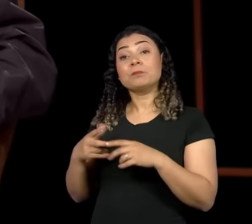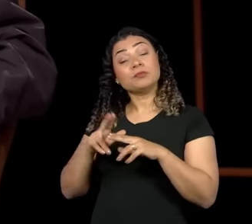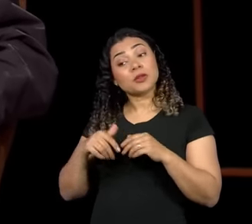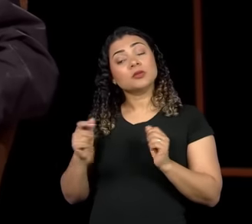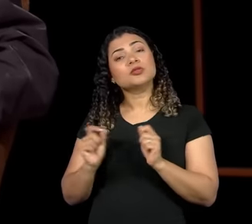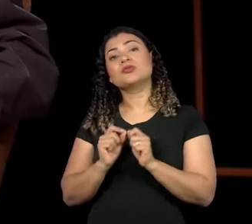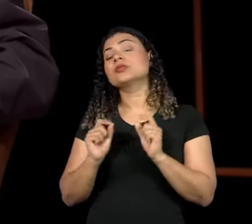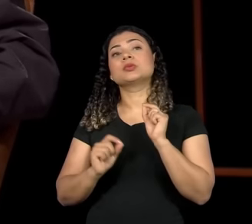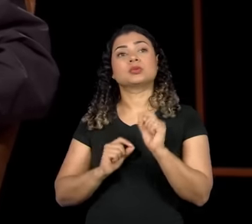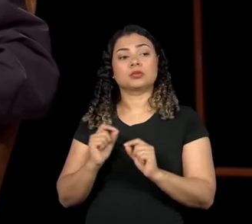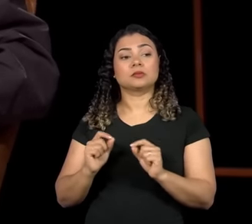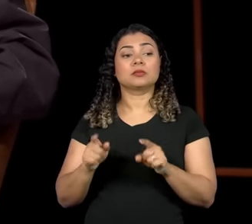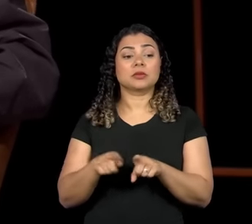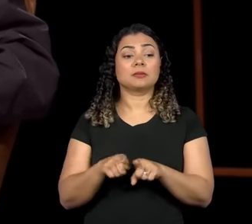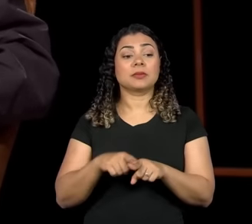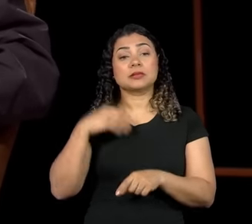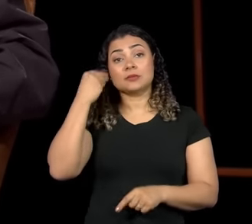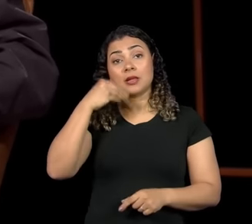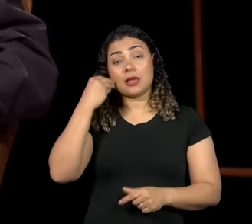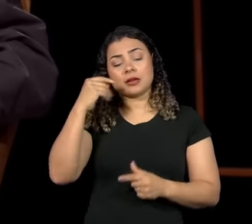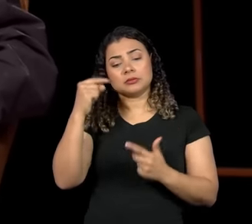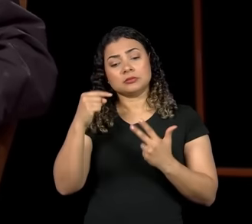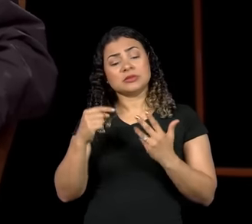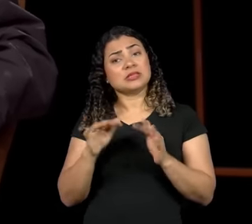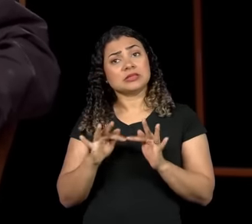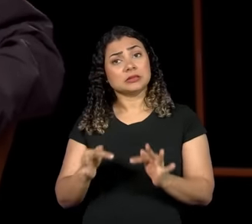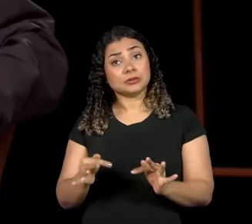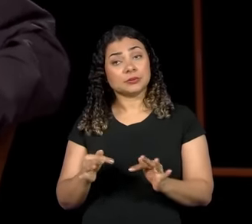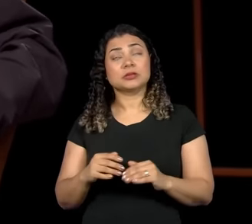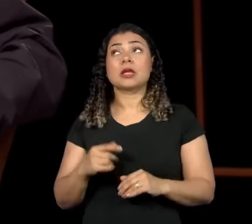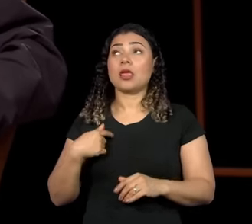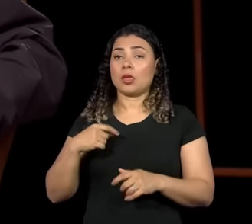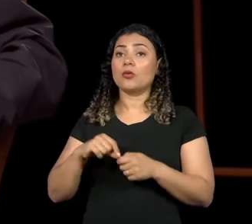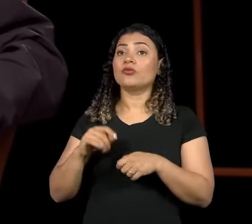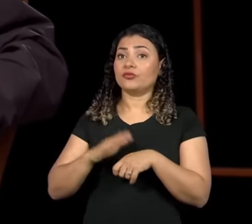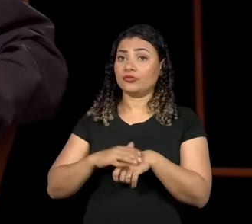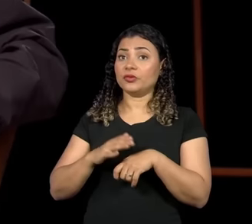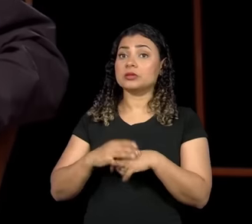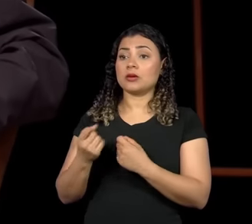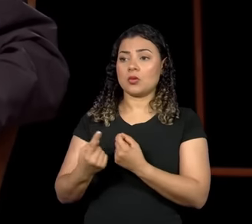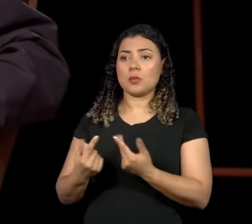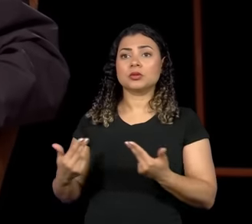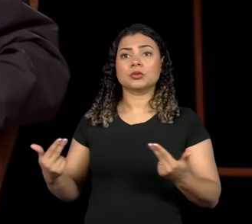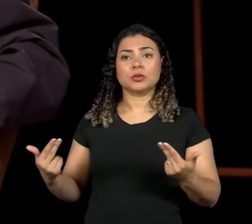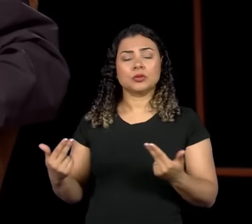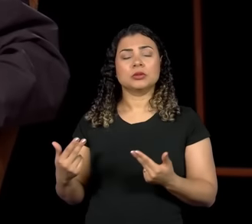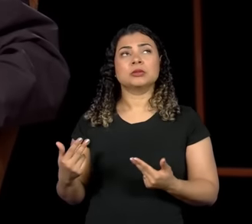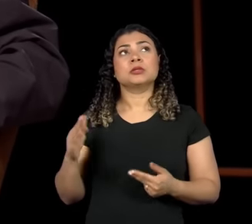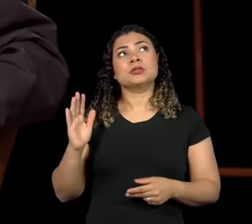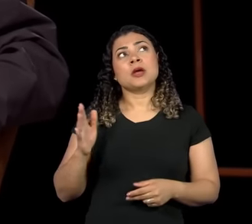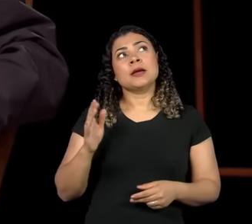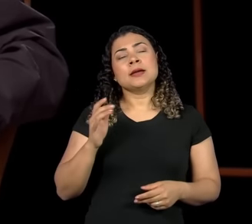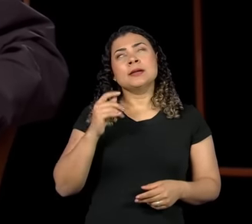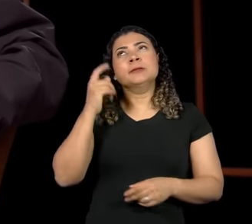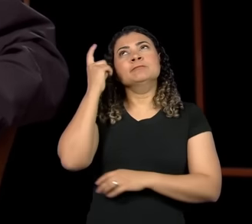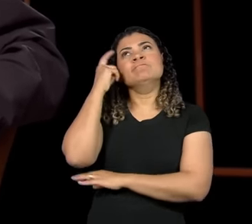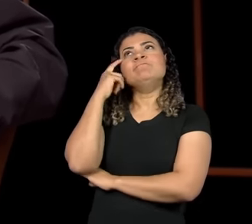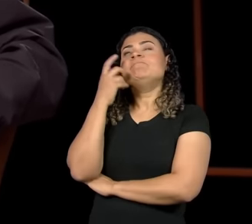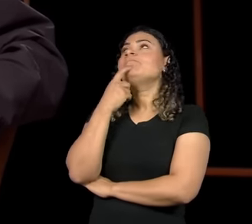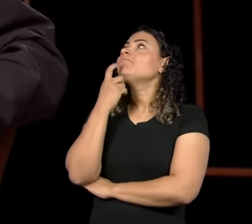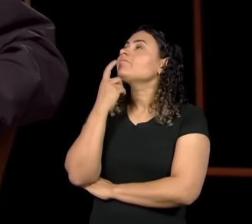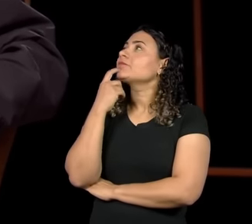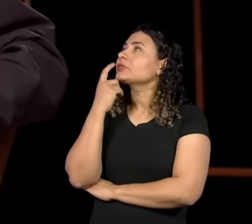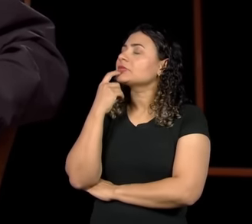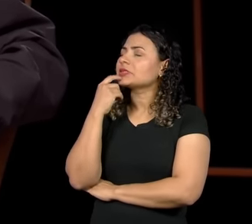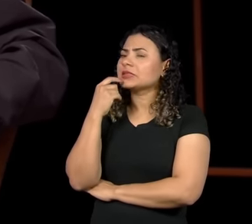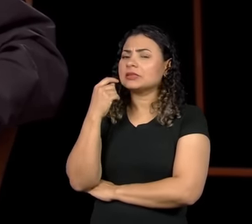fizemos. Mas essas experiências menores... Não, eu fiz coisas já... Deixa eu ver em que ano foi. Não, já nos